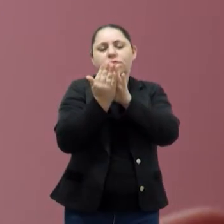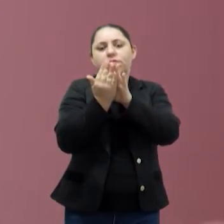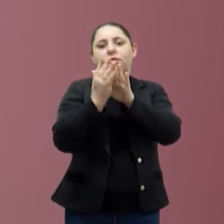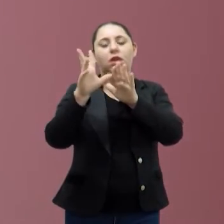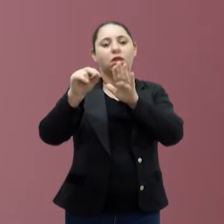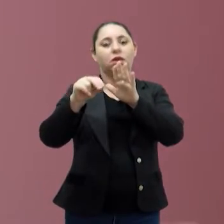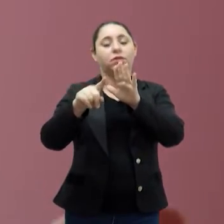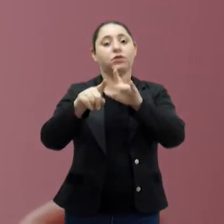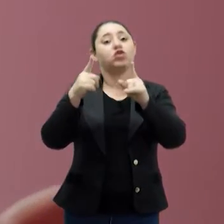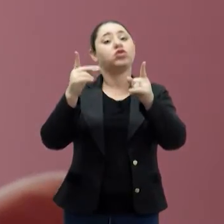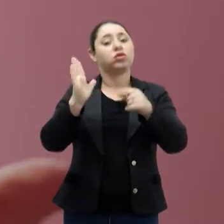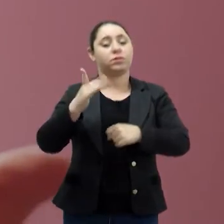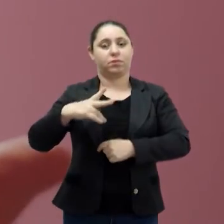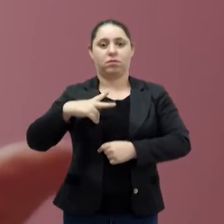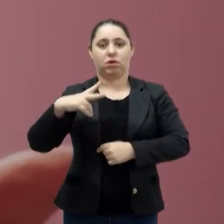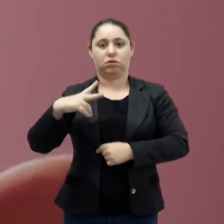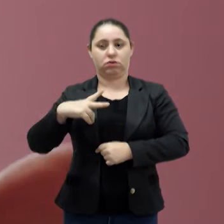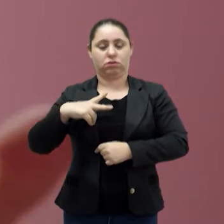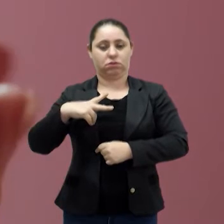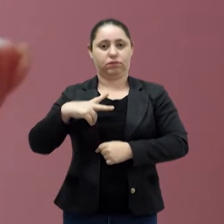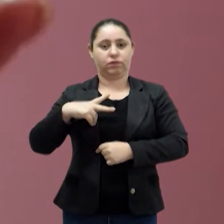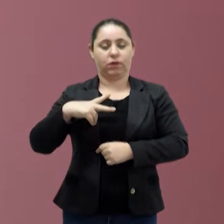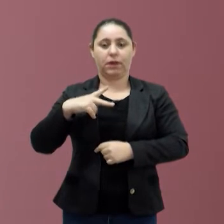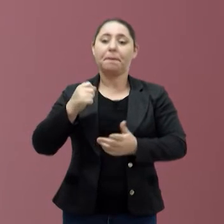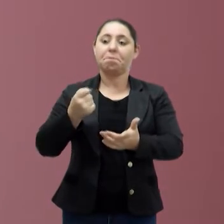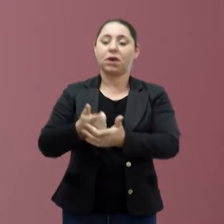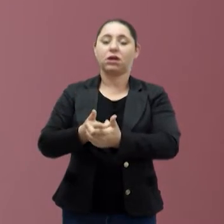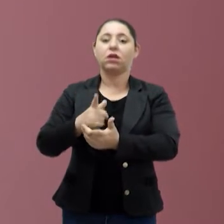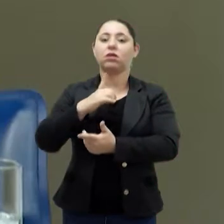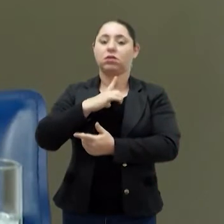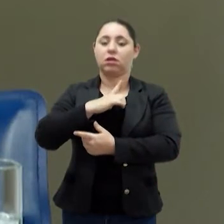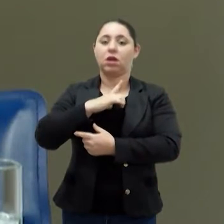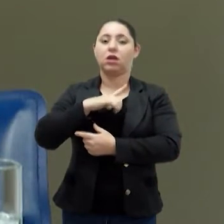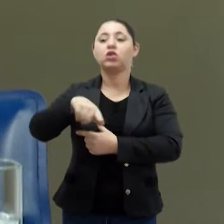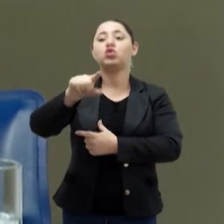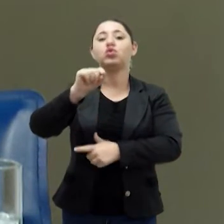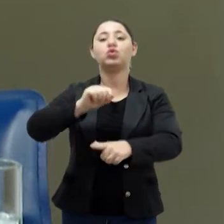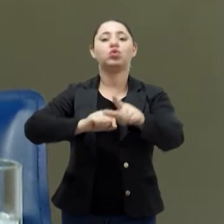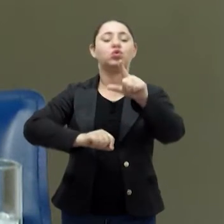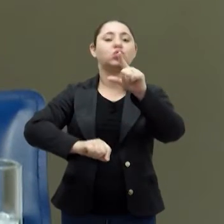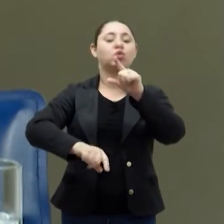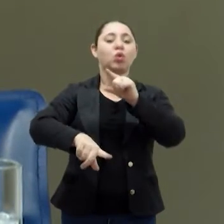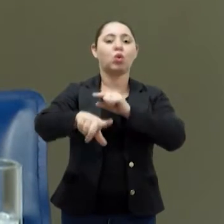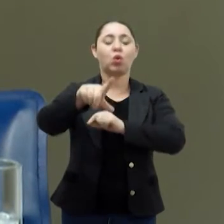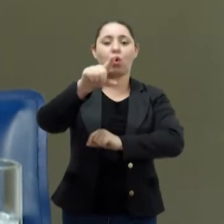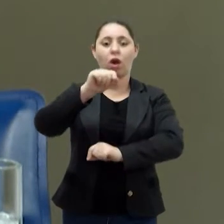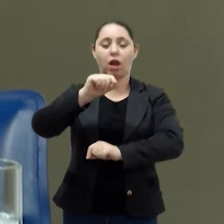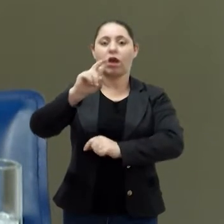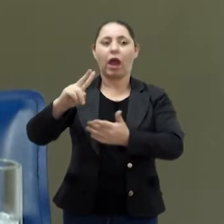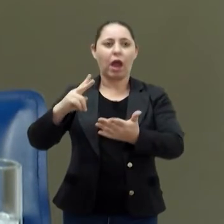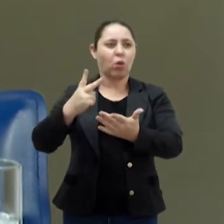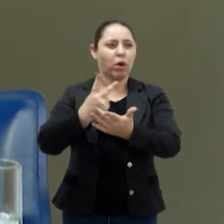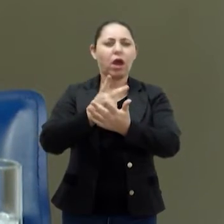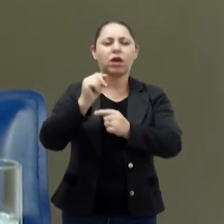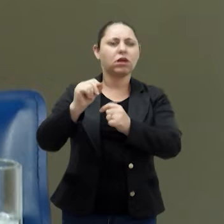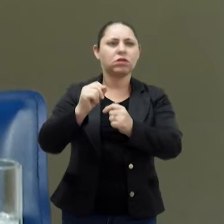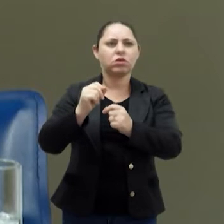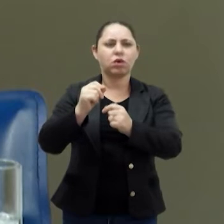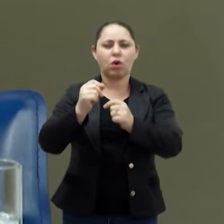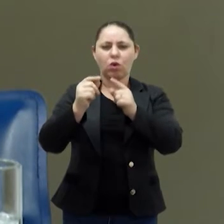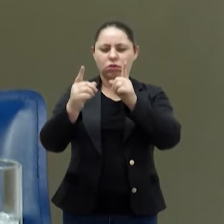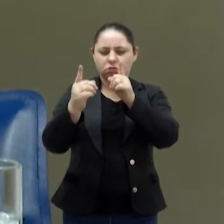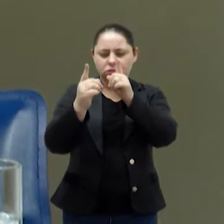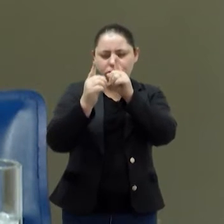já no consultório, no mercado privado, vamos dizer assim, a gente tem a opção de escolher uma lente